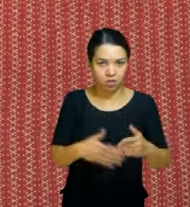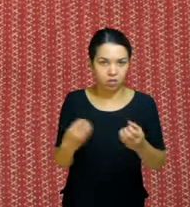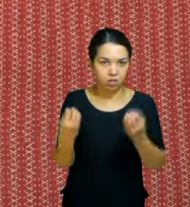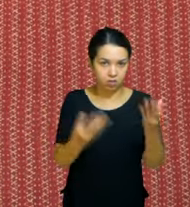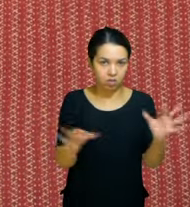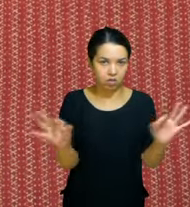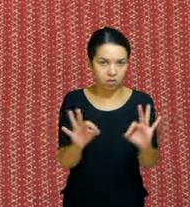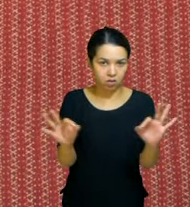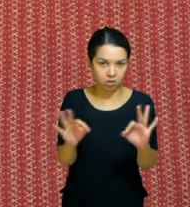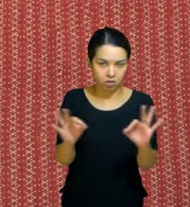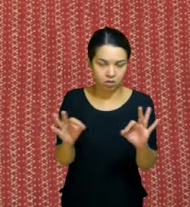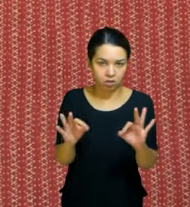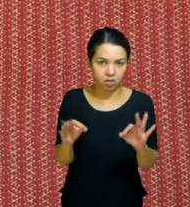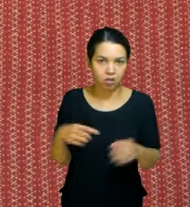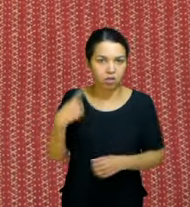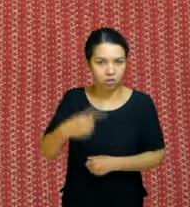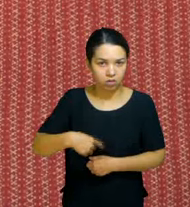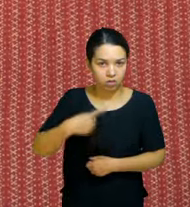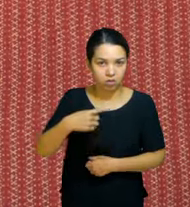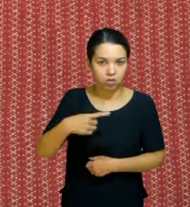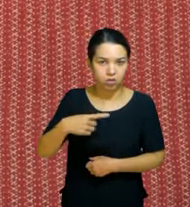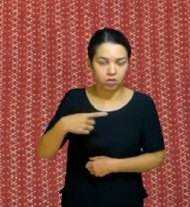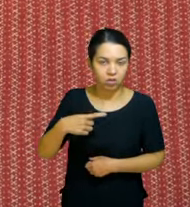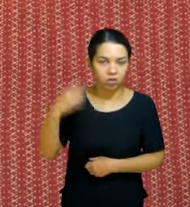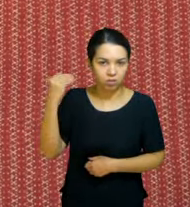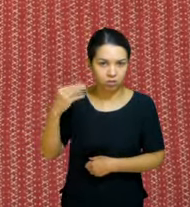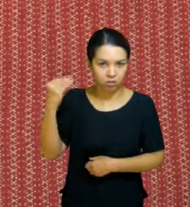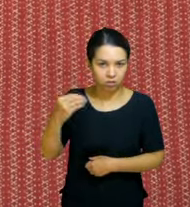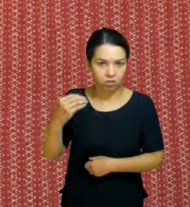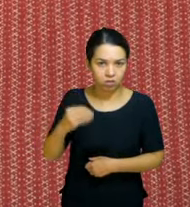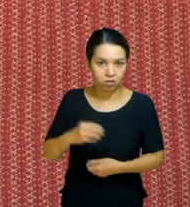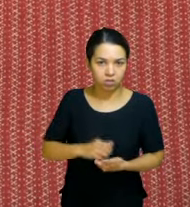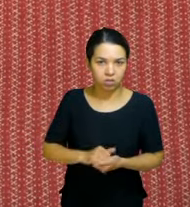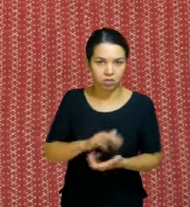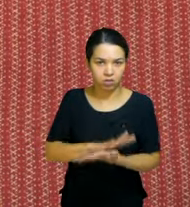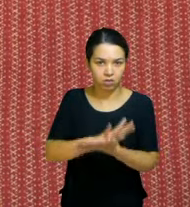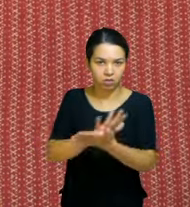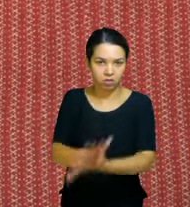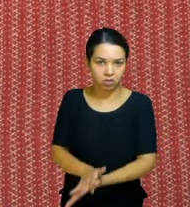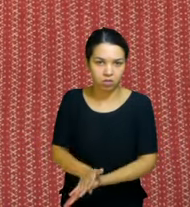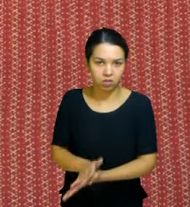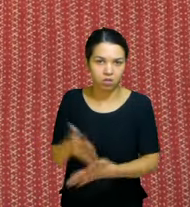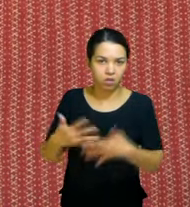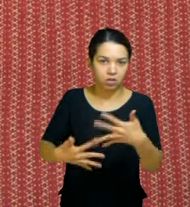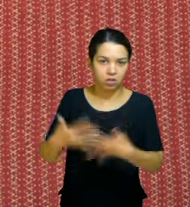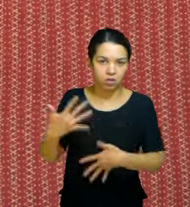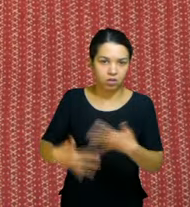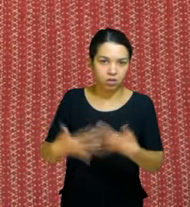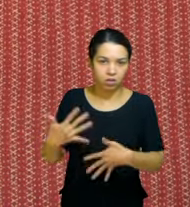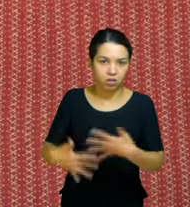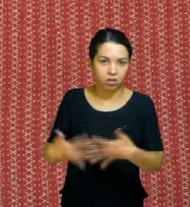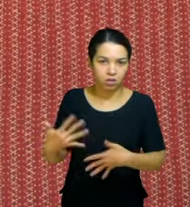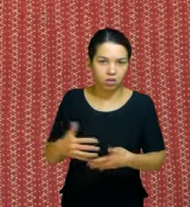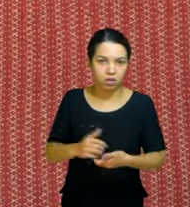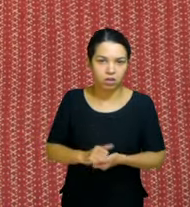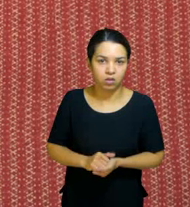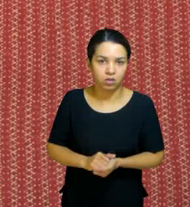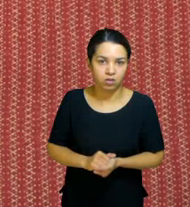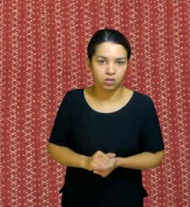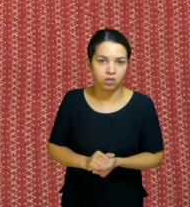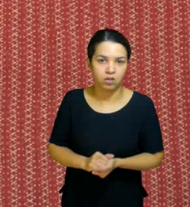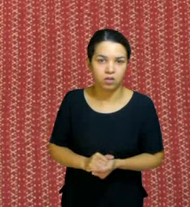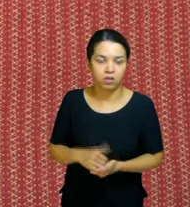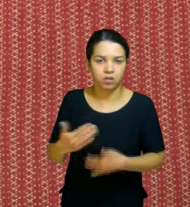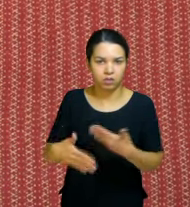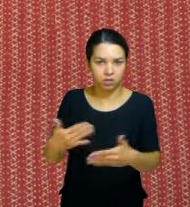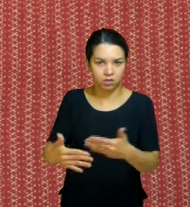fica na nossa orelha de novo. Tem que matar tudo, estão atrapalhando, estão demais. Até que chegou